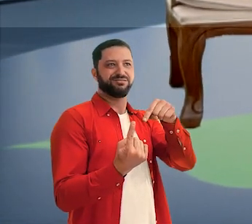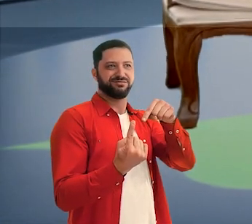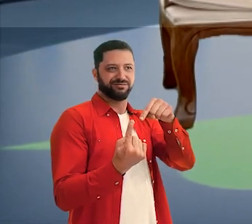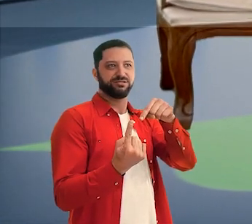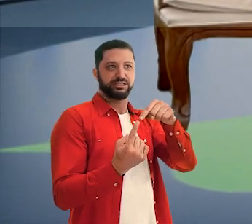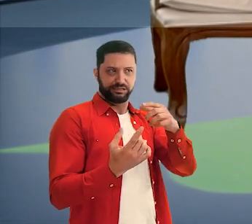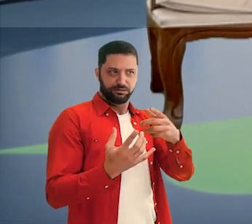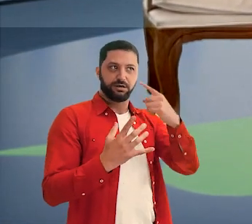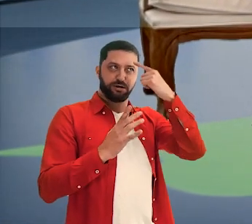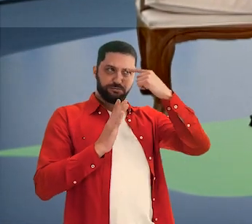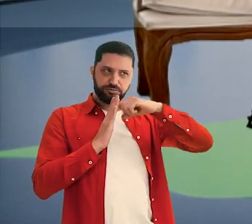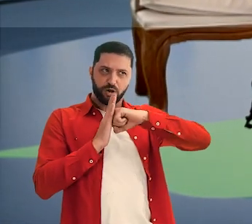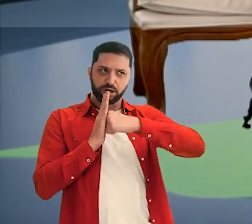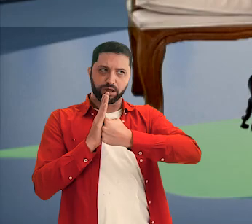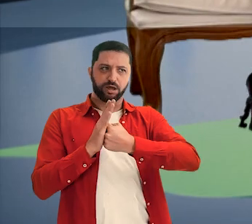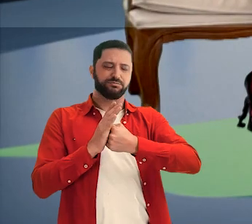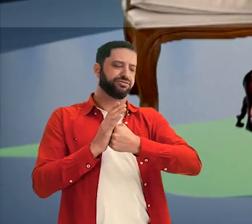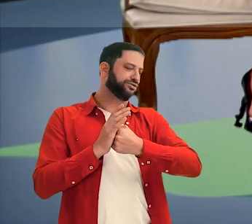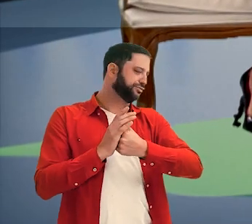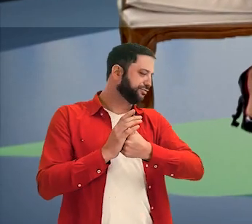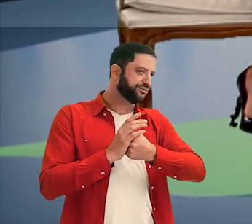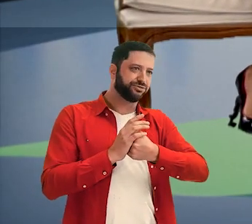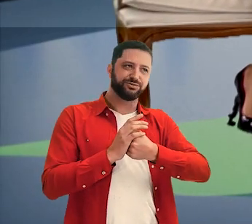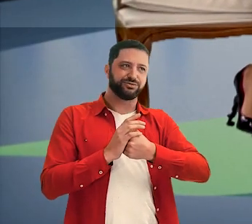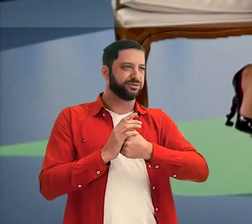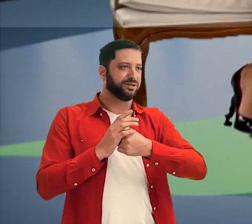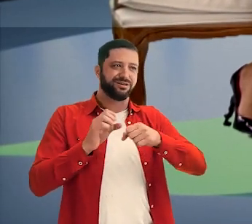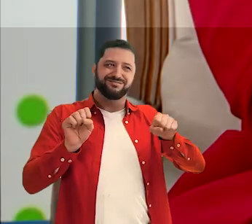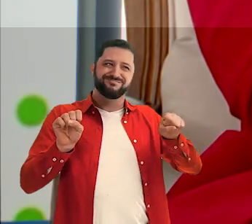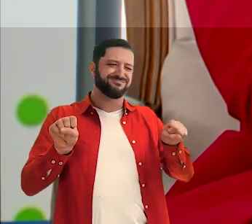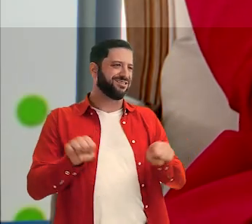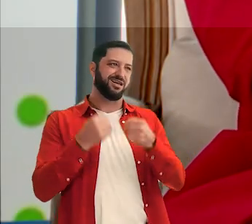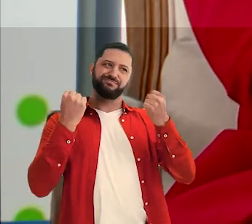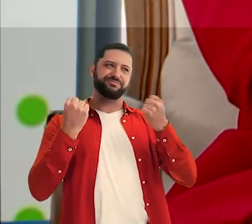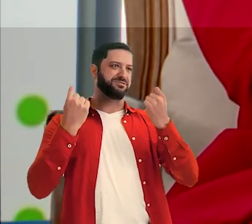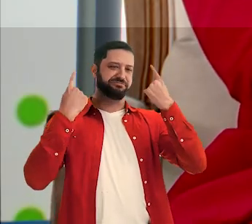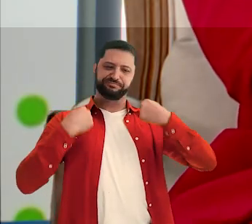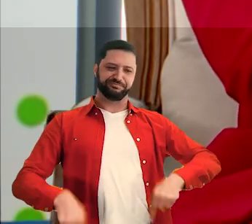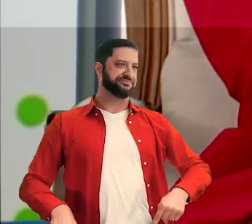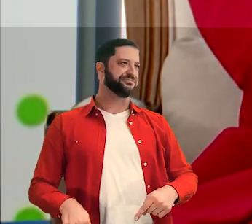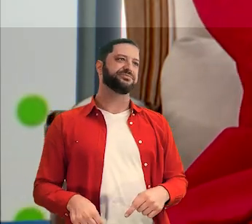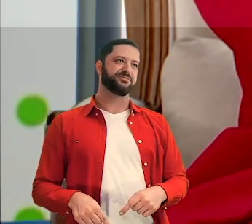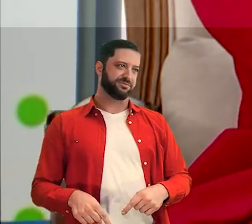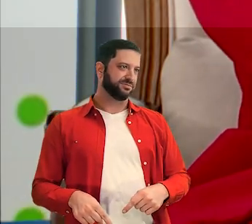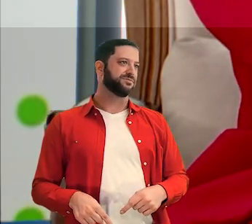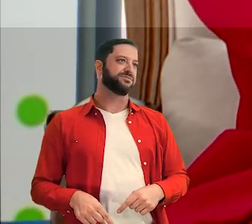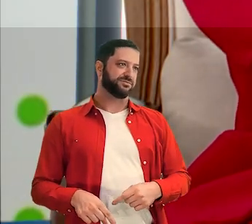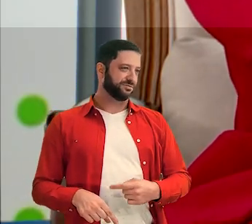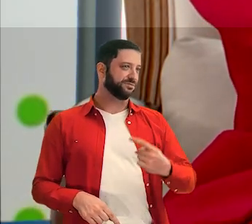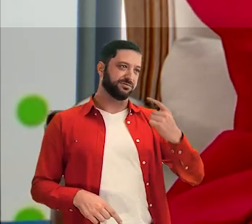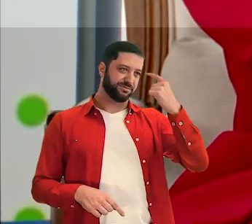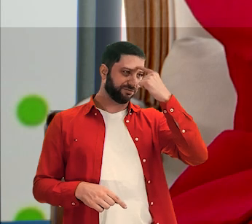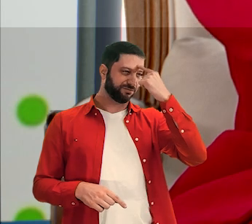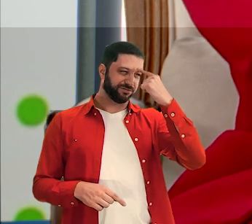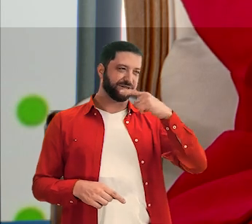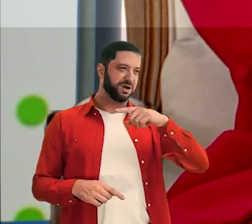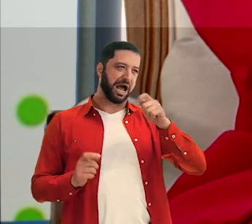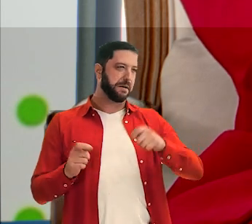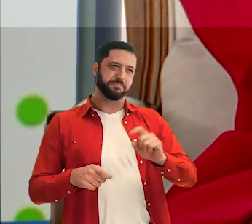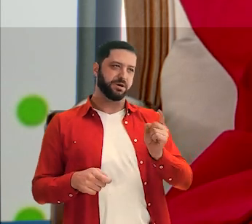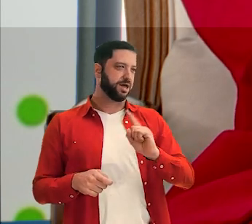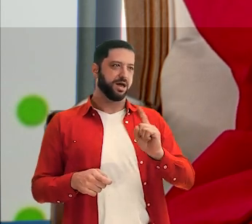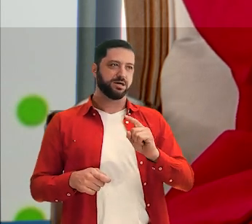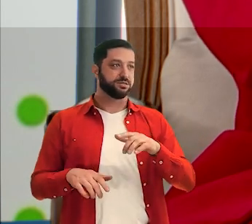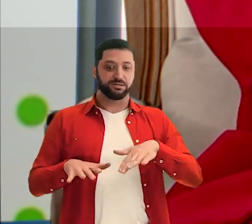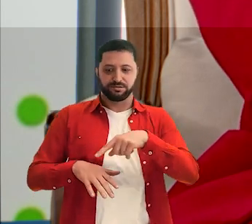Ele destrói. Ele destrói a capacidade que aquele indivíduo que foi formado no ventre da sua